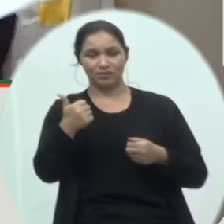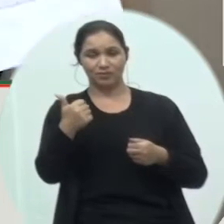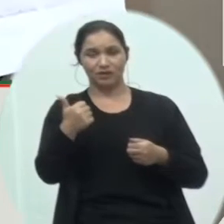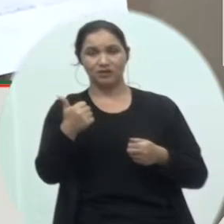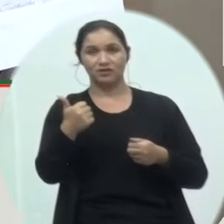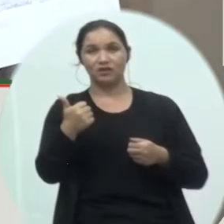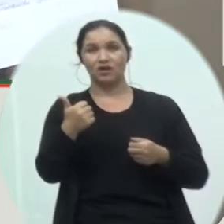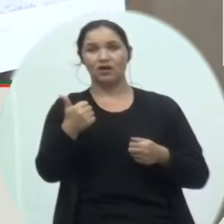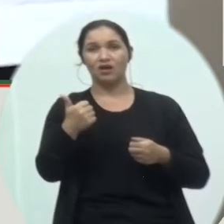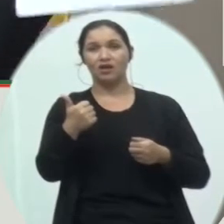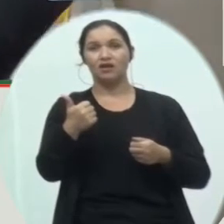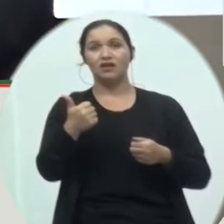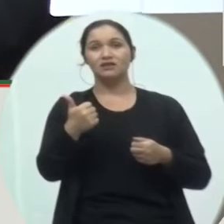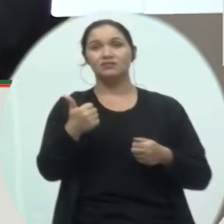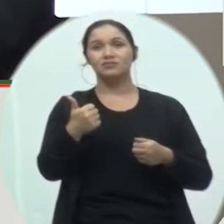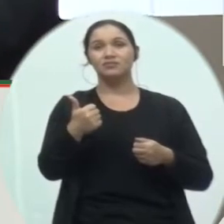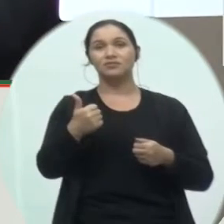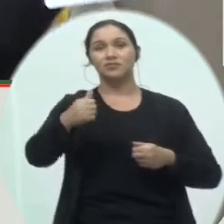do Rio Maina.